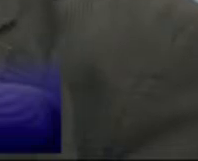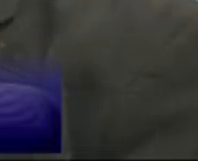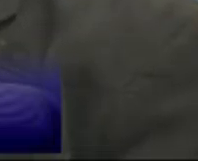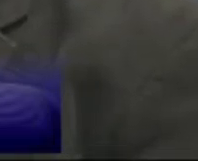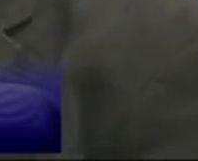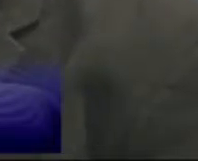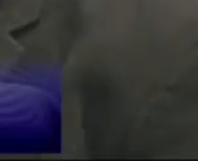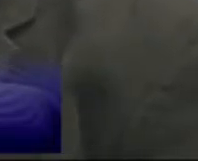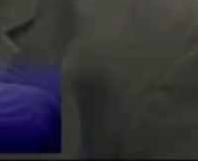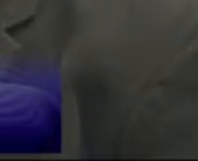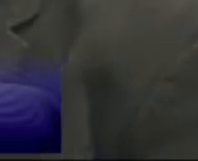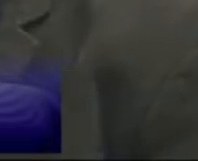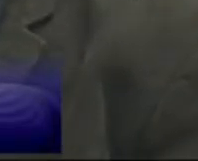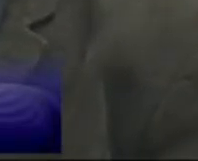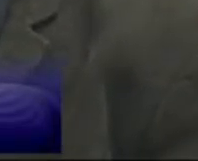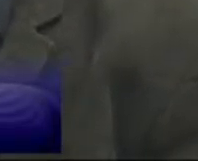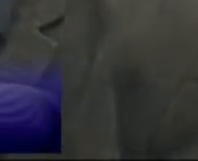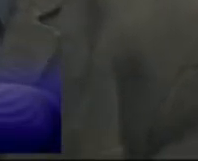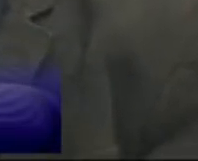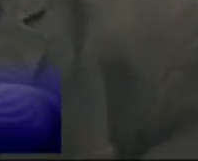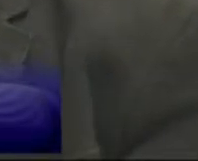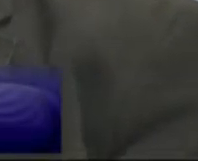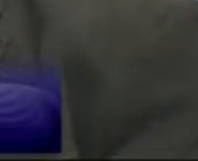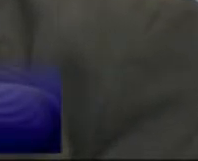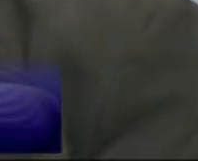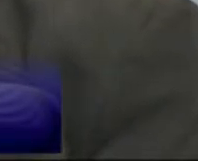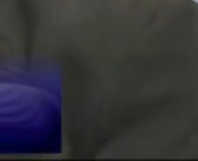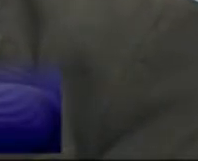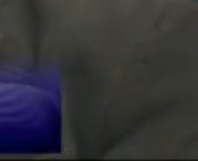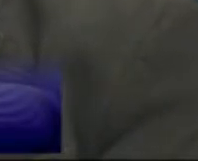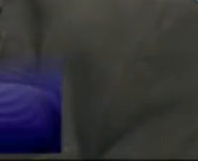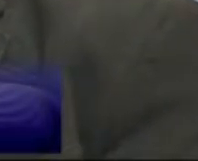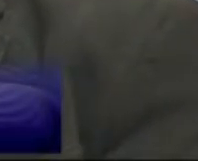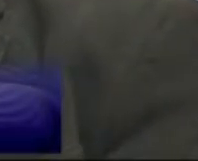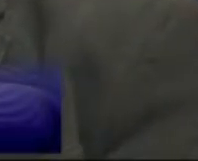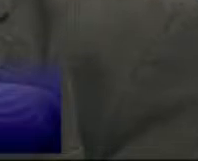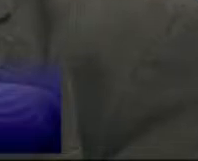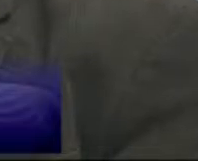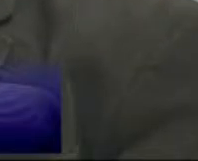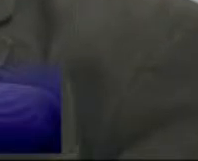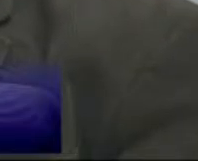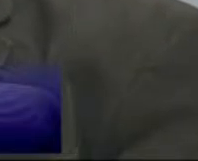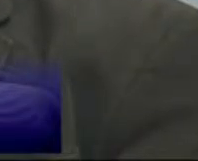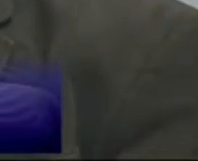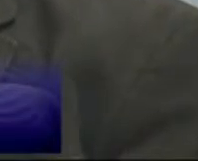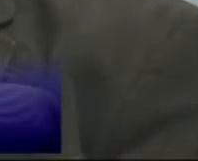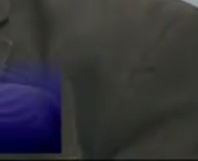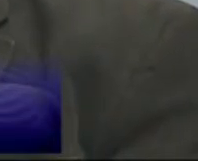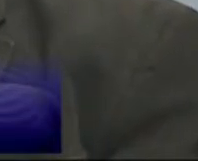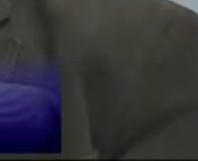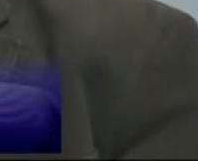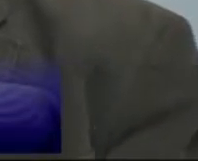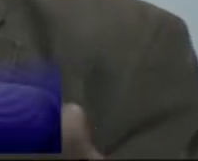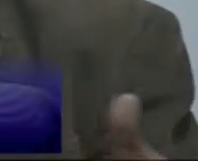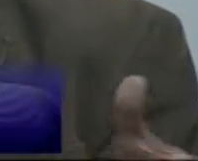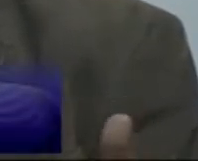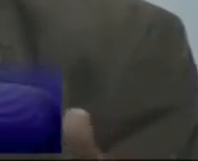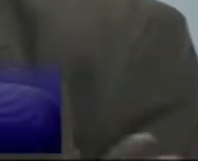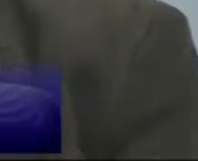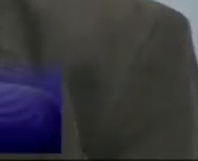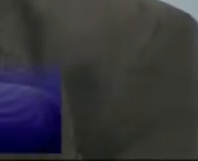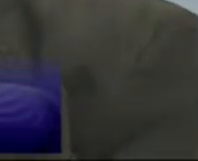sociedade, nós não podemos fazer ou nós fazemos, né, através das comissões. E nem todos os assuntos são